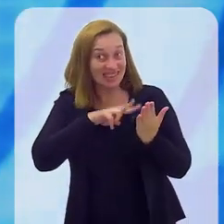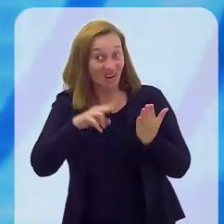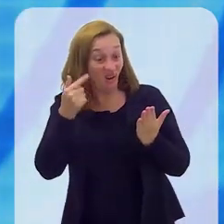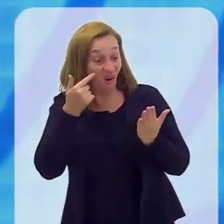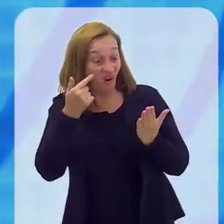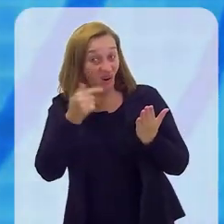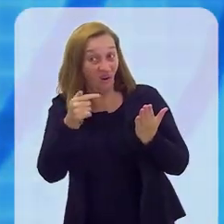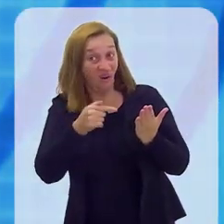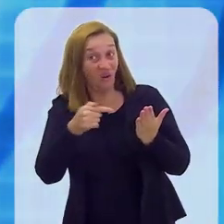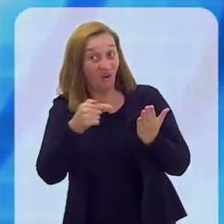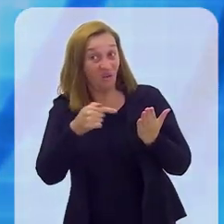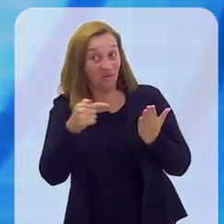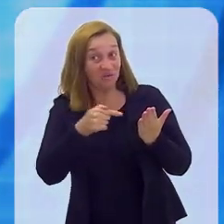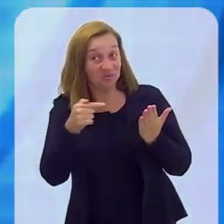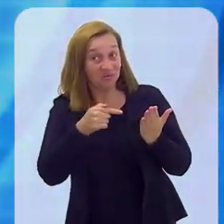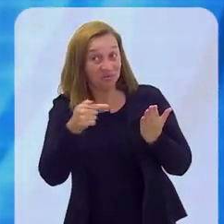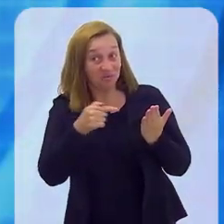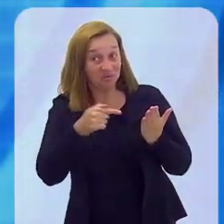ó.